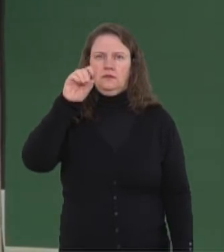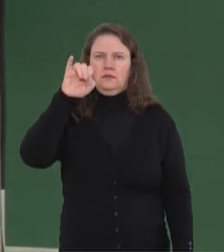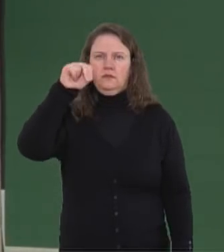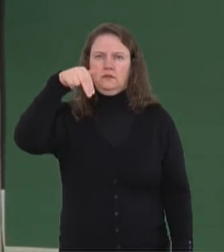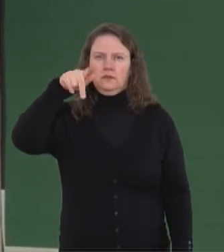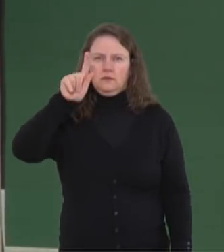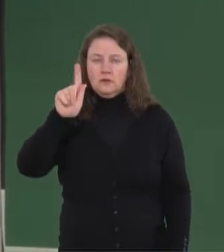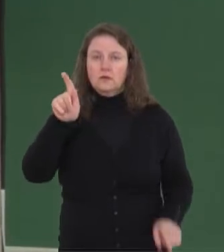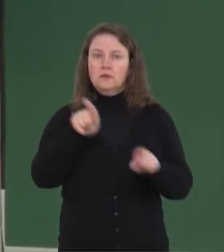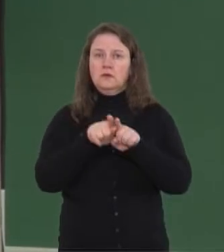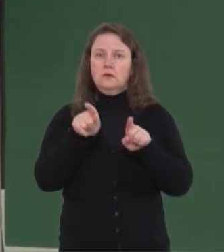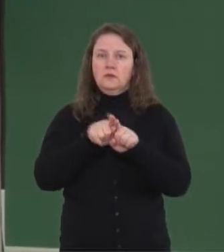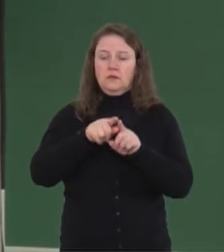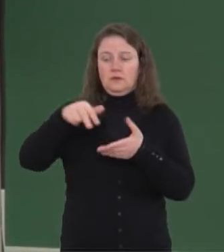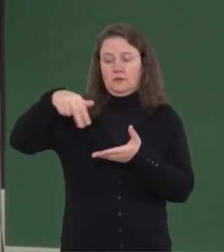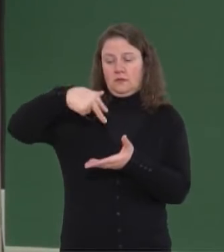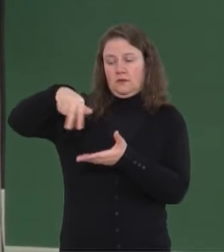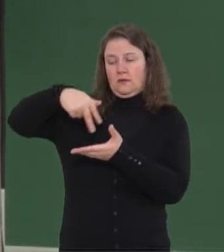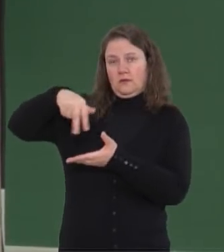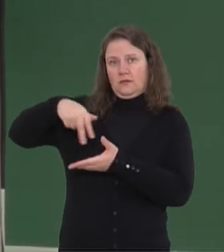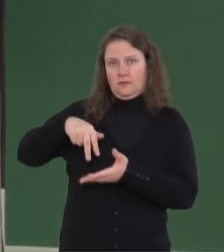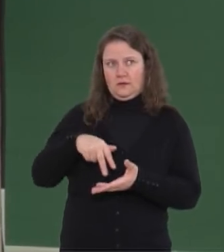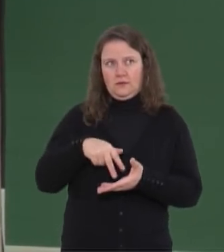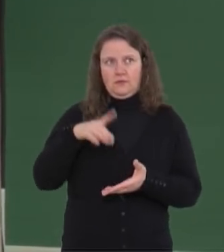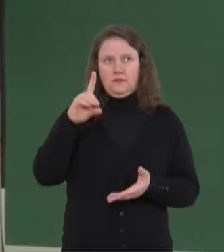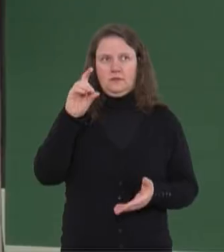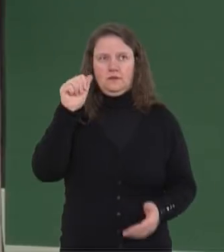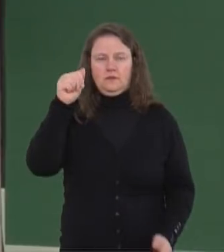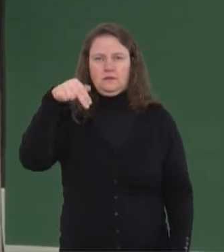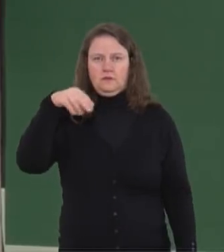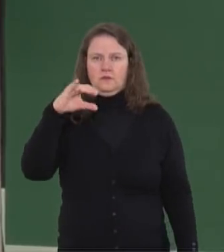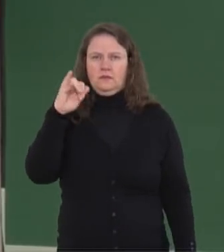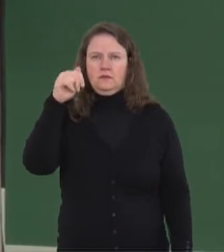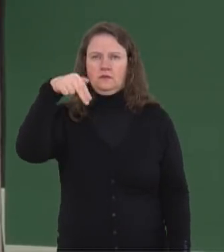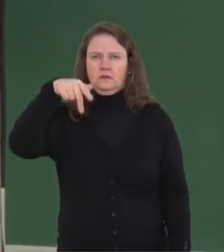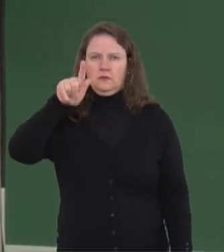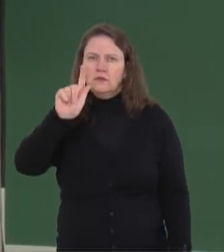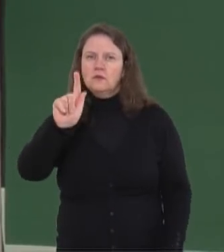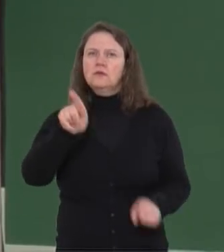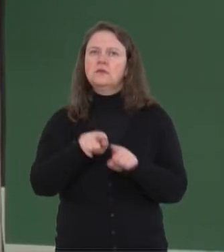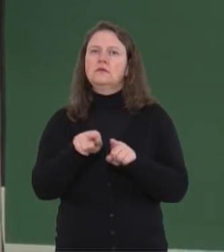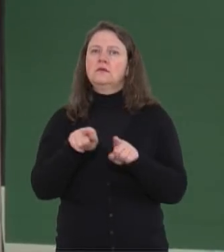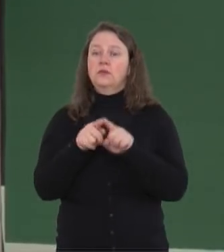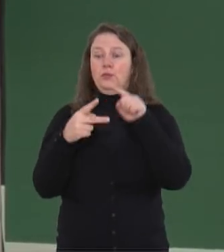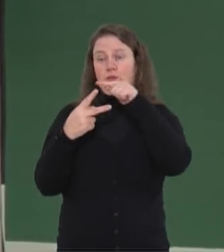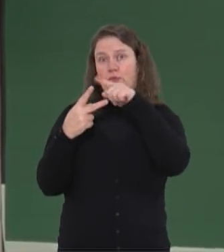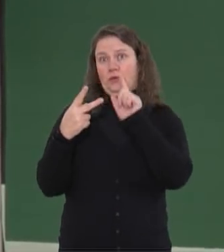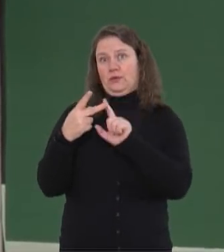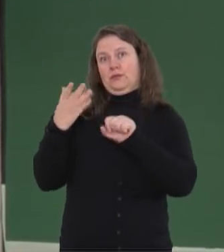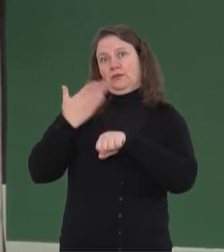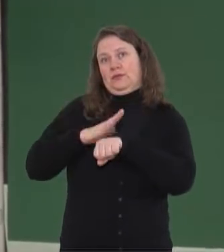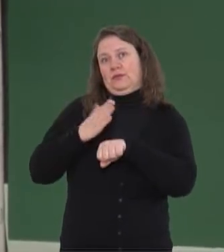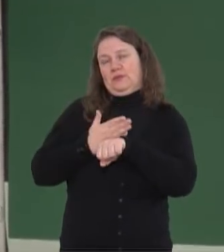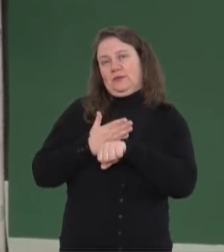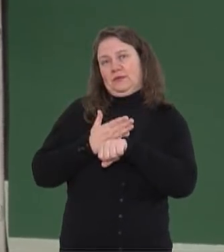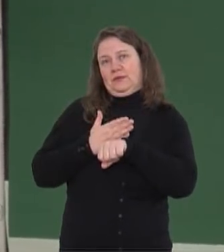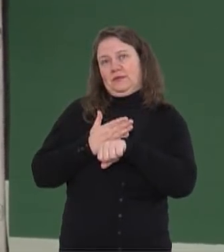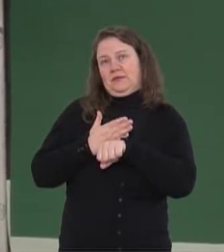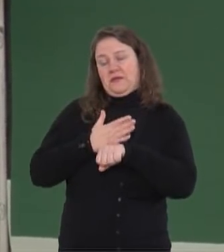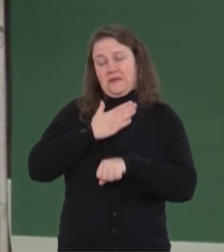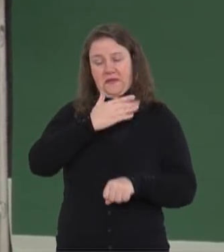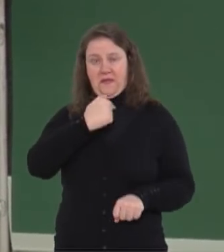dancing, dançar. Essas são as free activities da teacher. Quais foram as